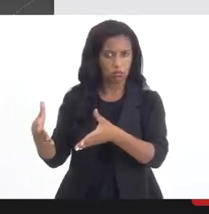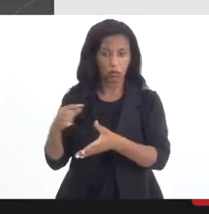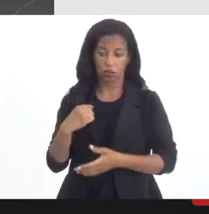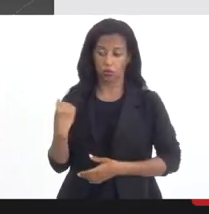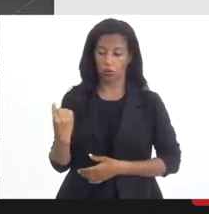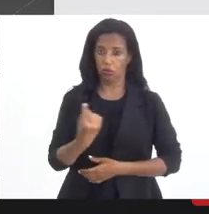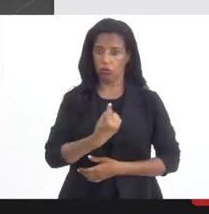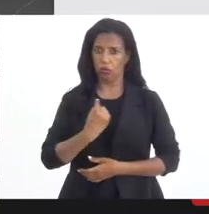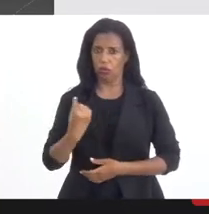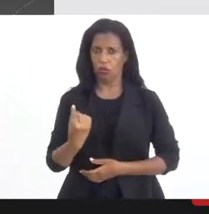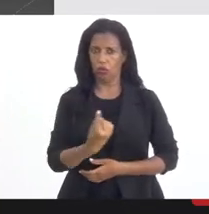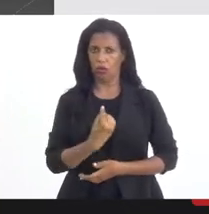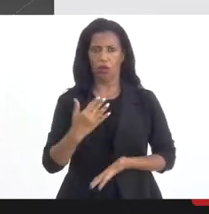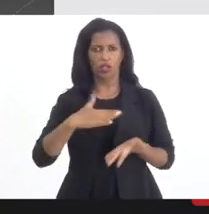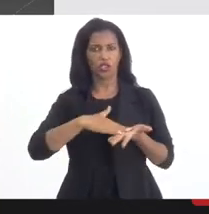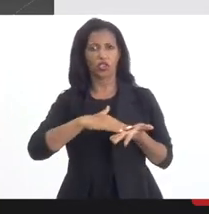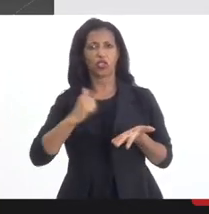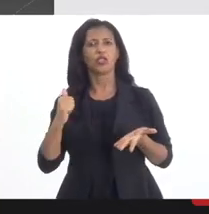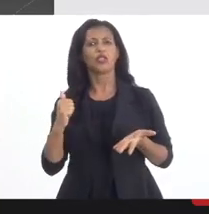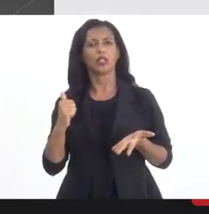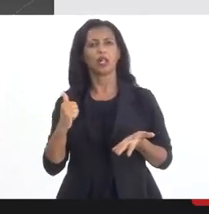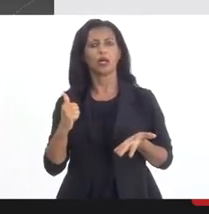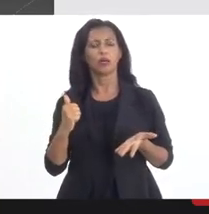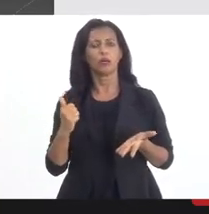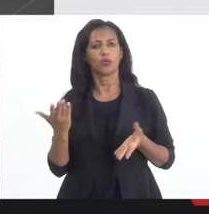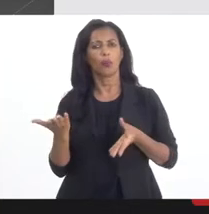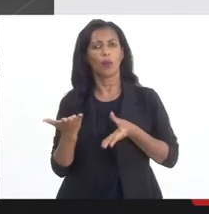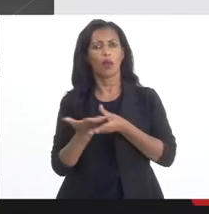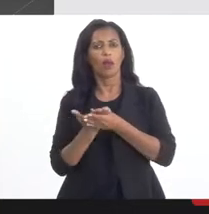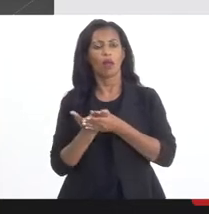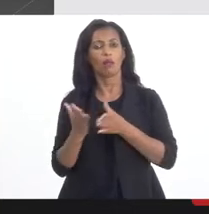nós tiramos o processo da casa.